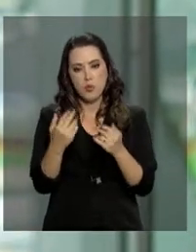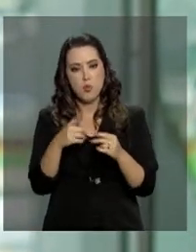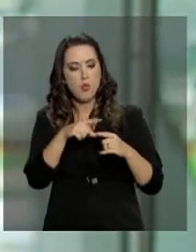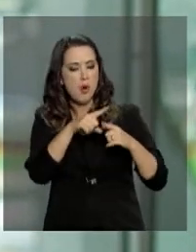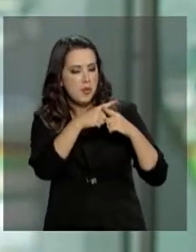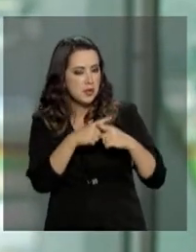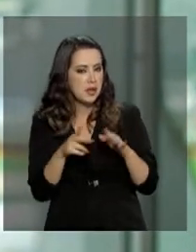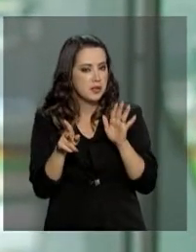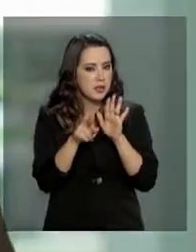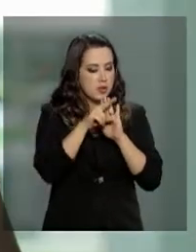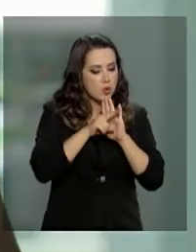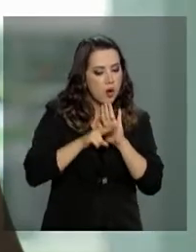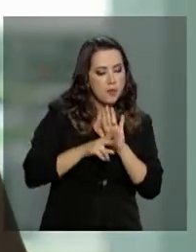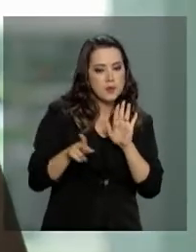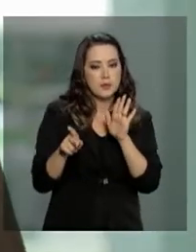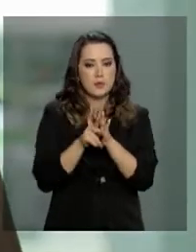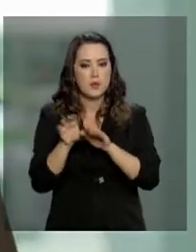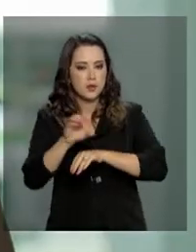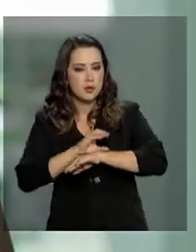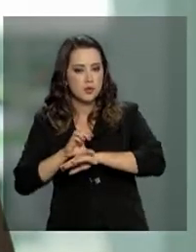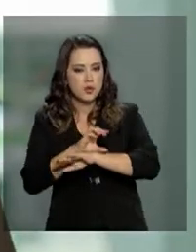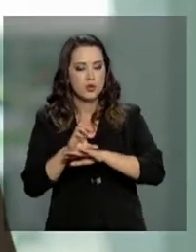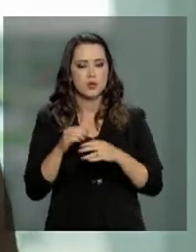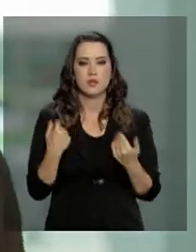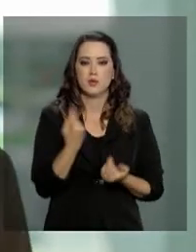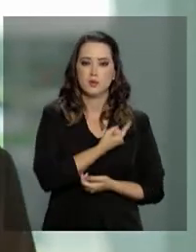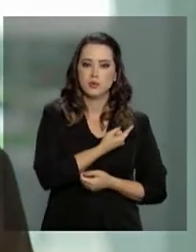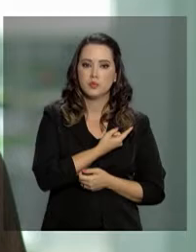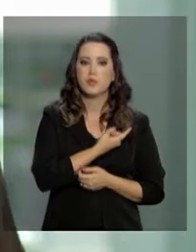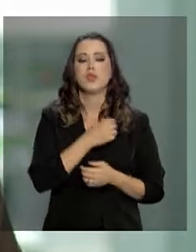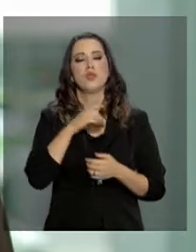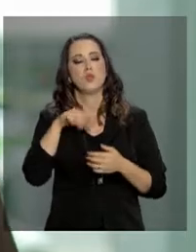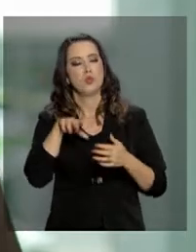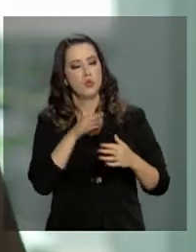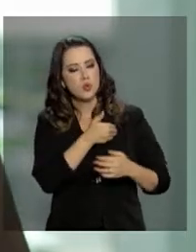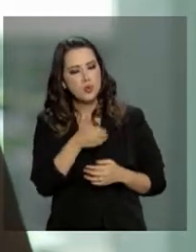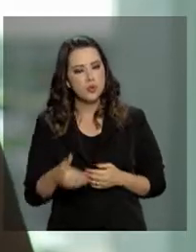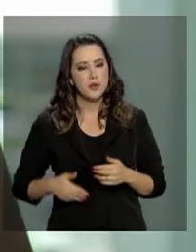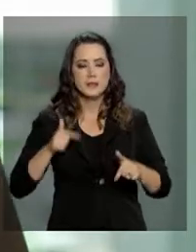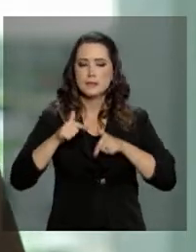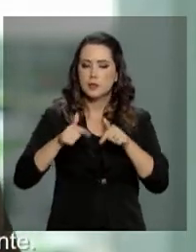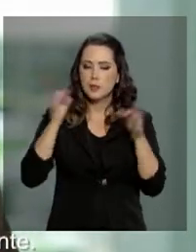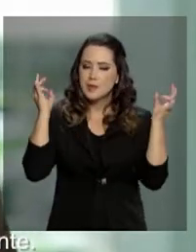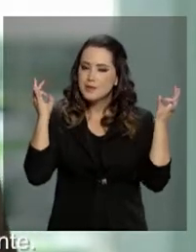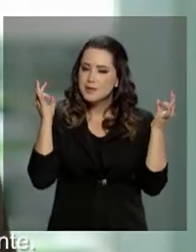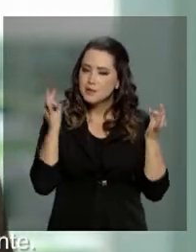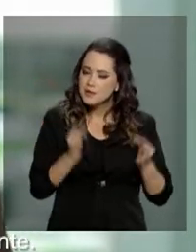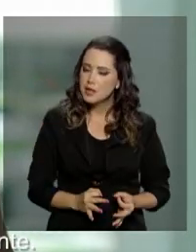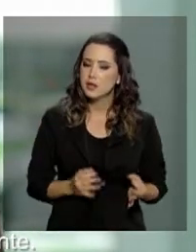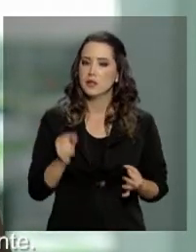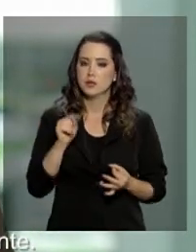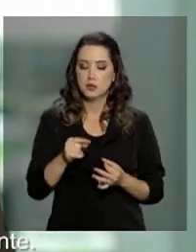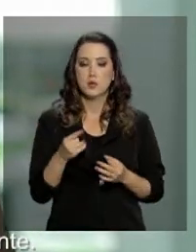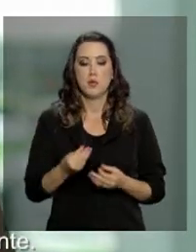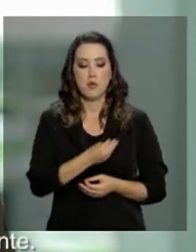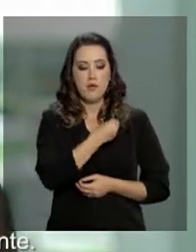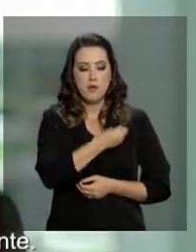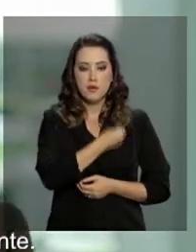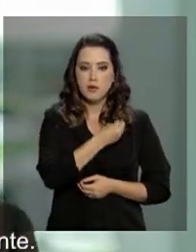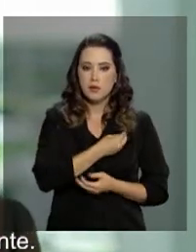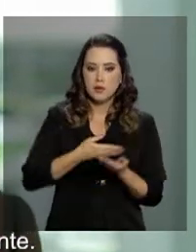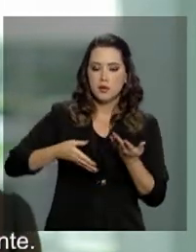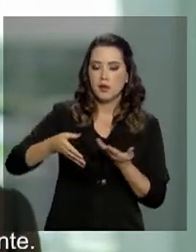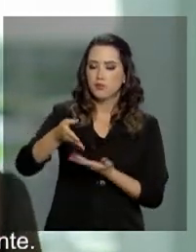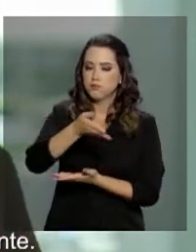jogo constitucional. Nossas instituições estão em pleno funcionamento para garantir esse clima de convivência